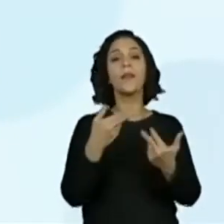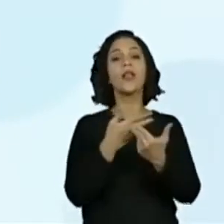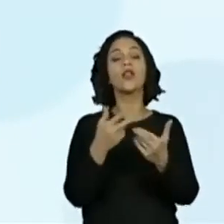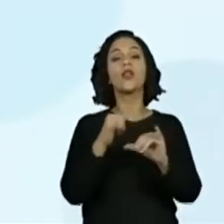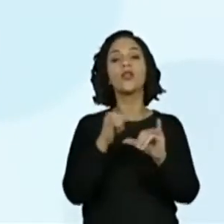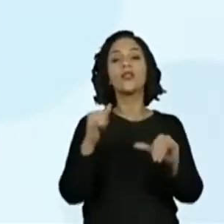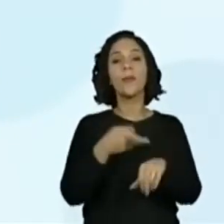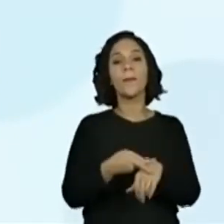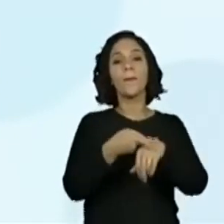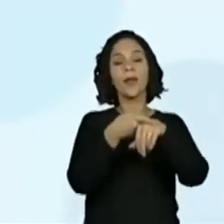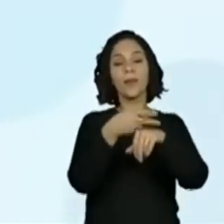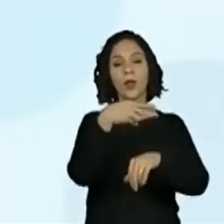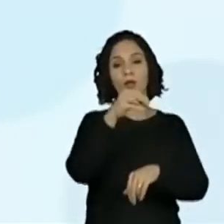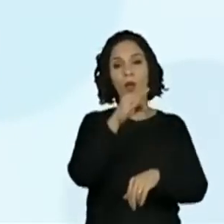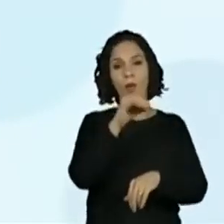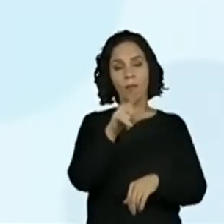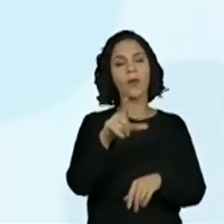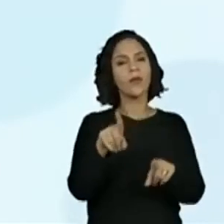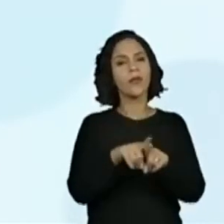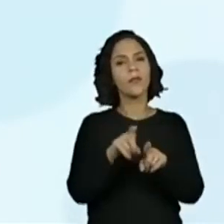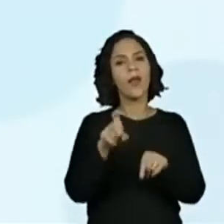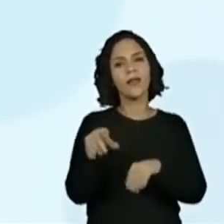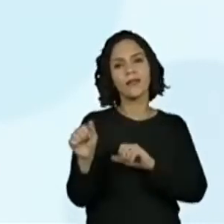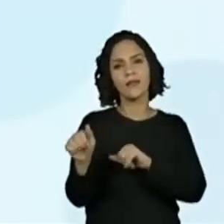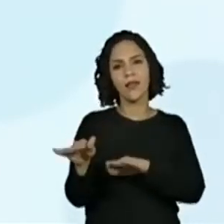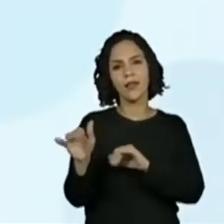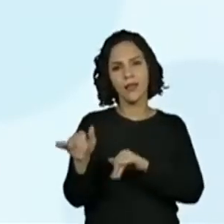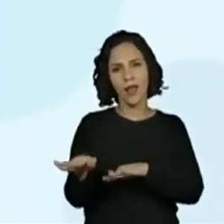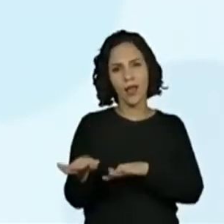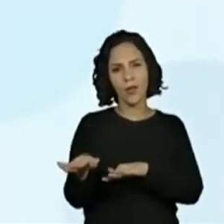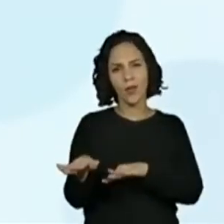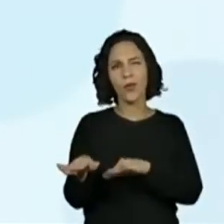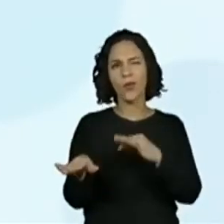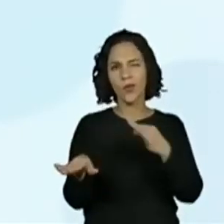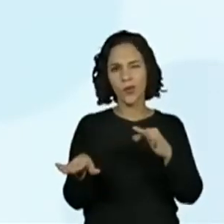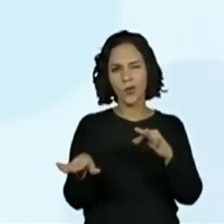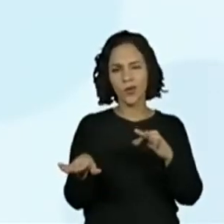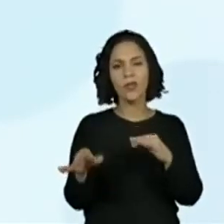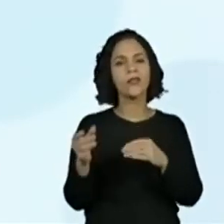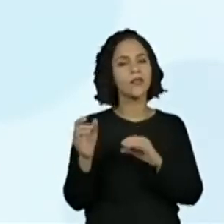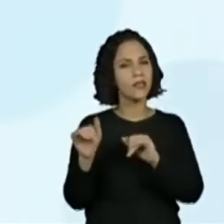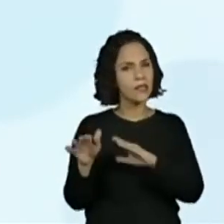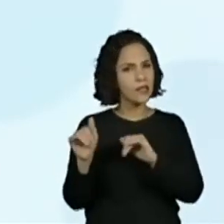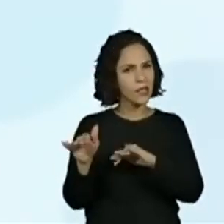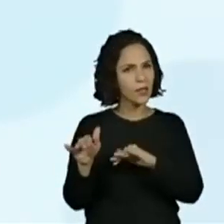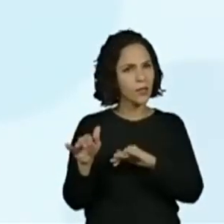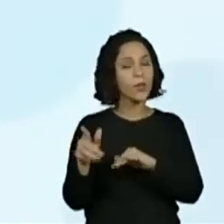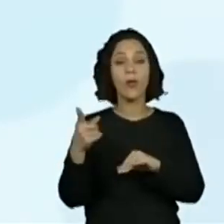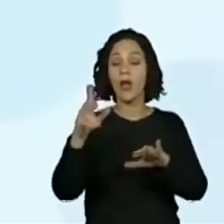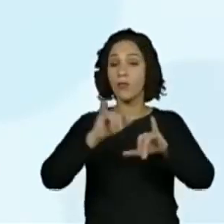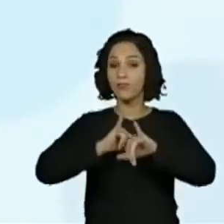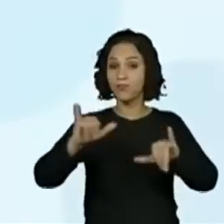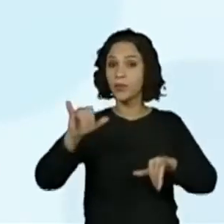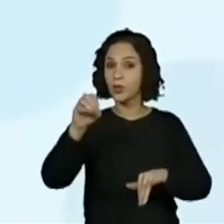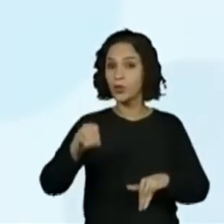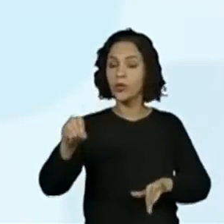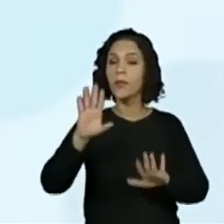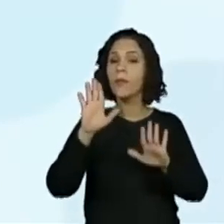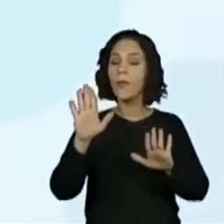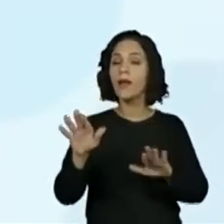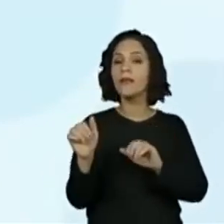Nobel? Também tinha lá, que se não me engano foi em setembro. E isso, a notícia foi publicada em outubro, mas